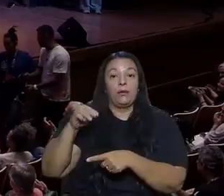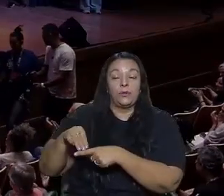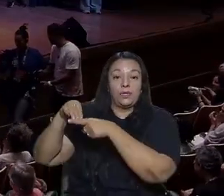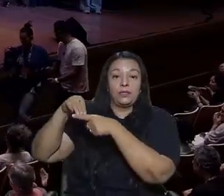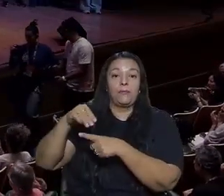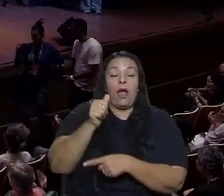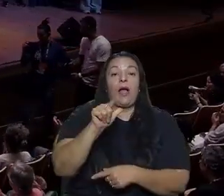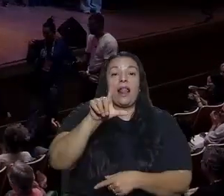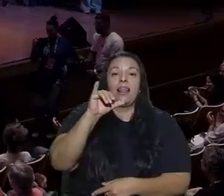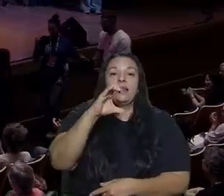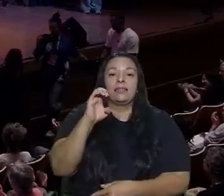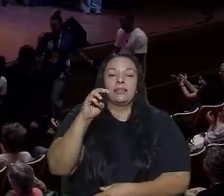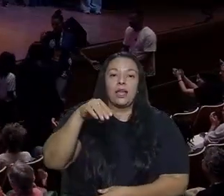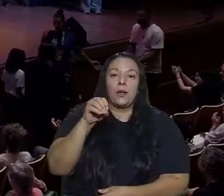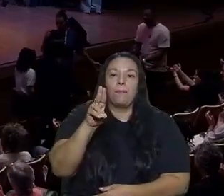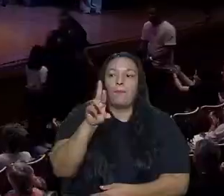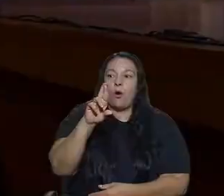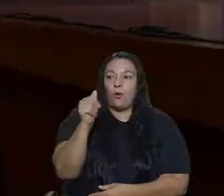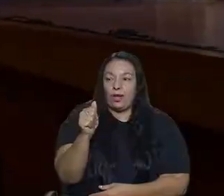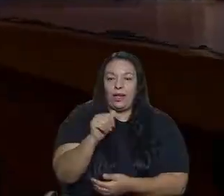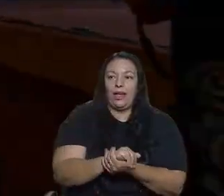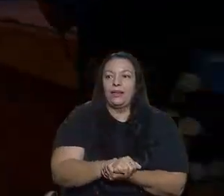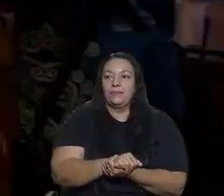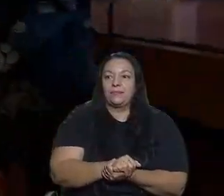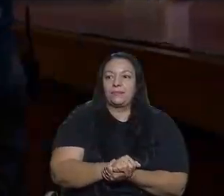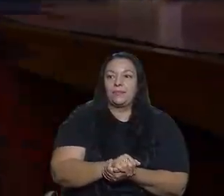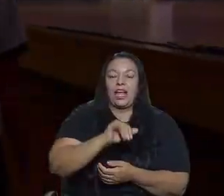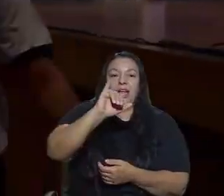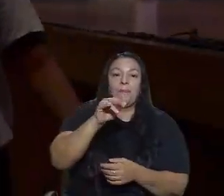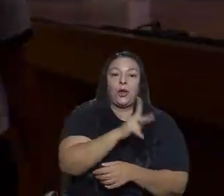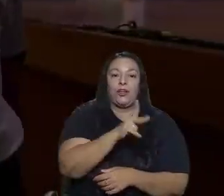Moura, professora é Joyce Matias Cruz.